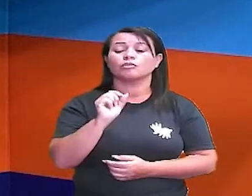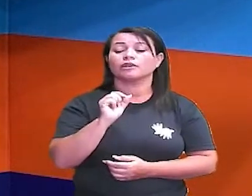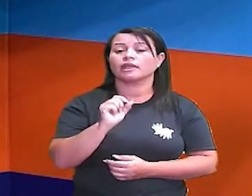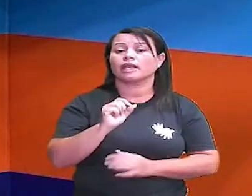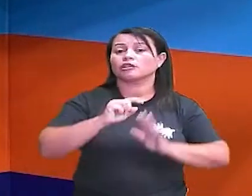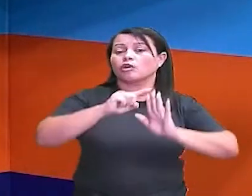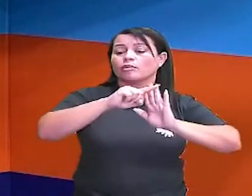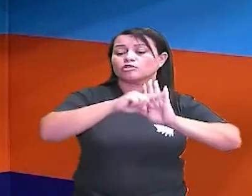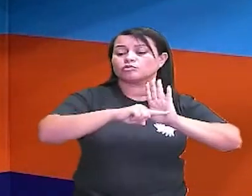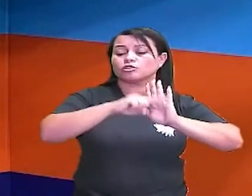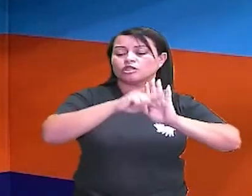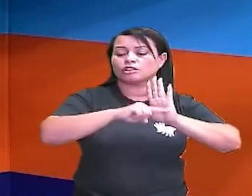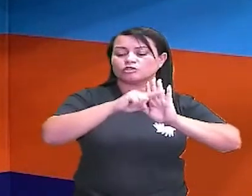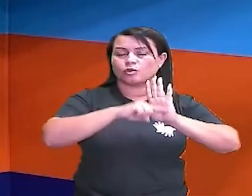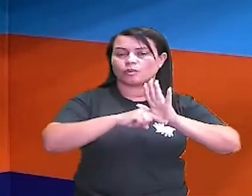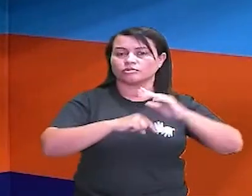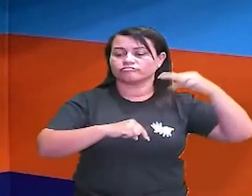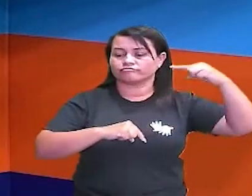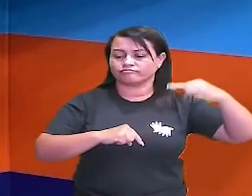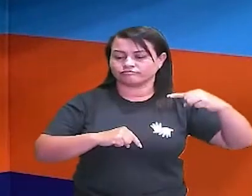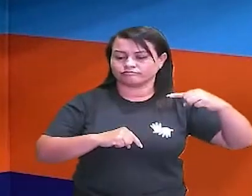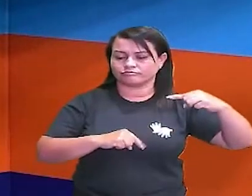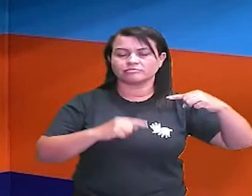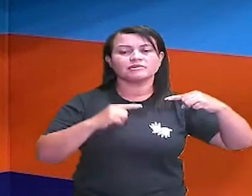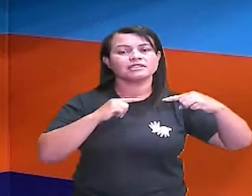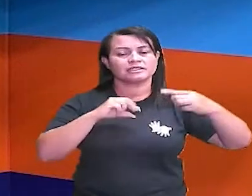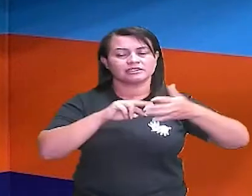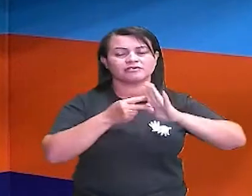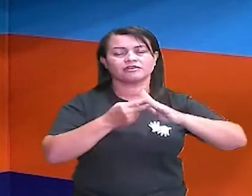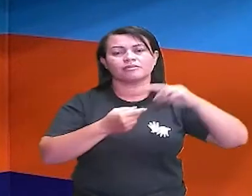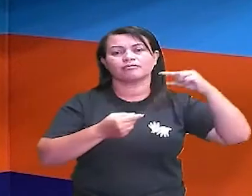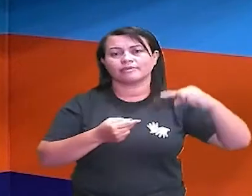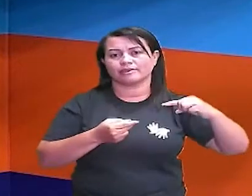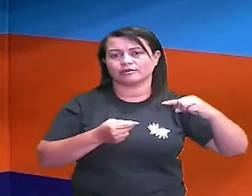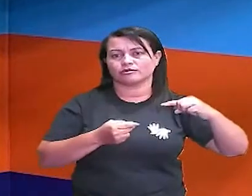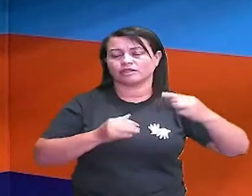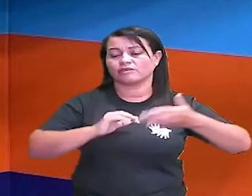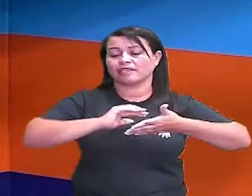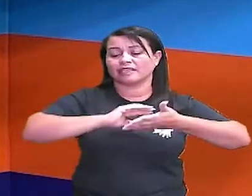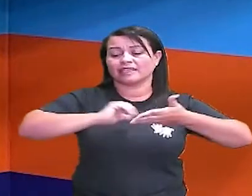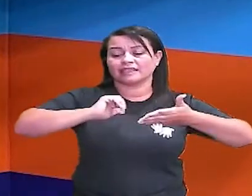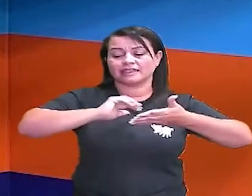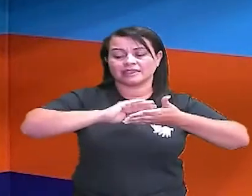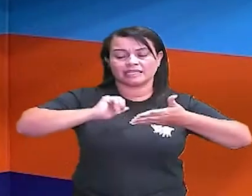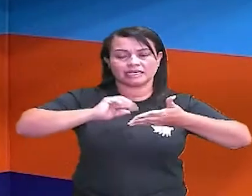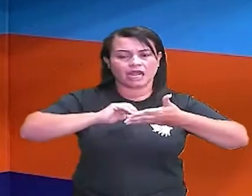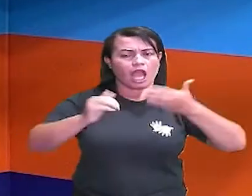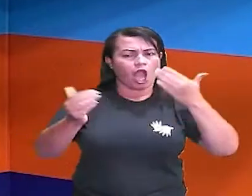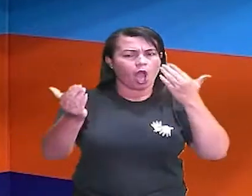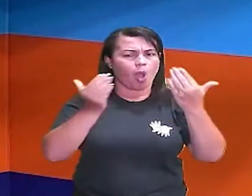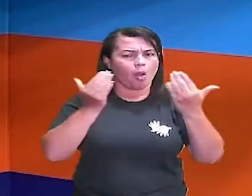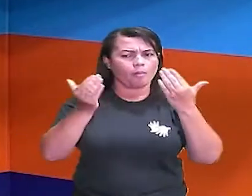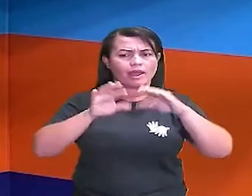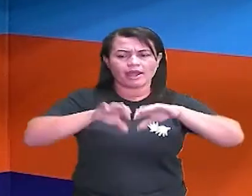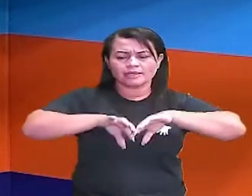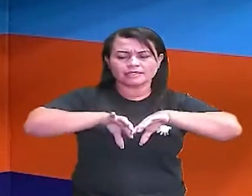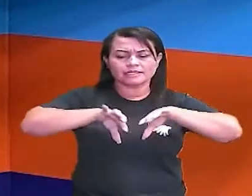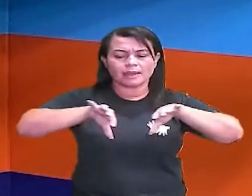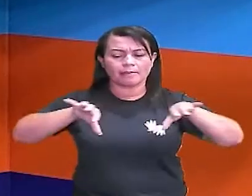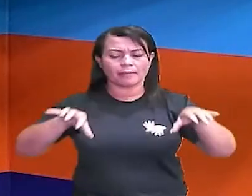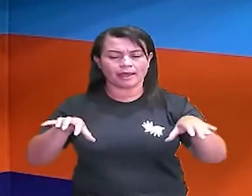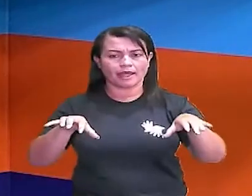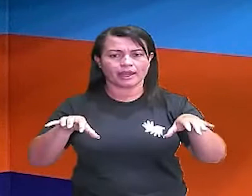subtrações, que são o que a gente chama das continhas de menos. Nós vamos tirar comparar, separar